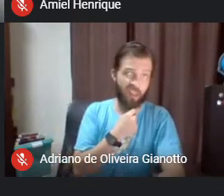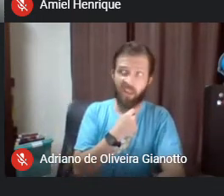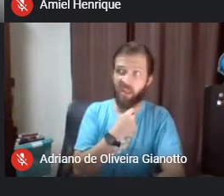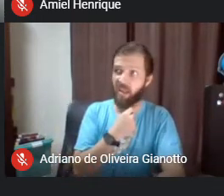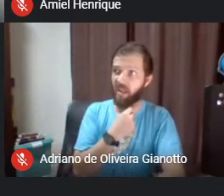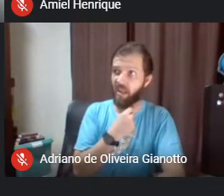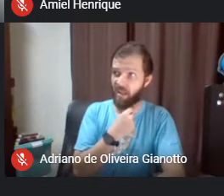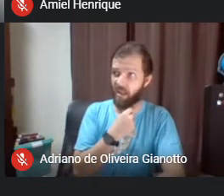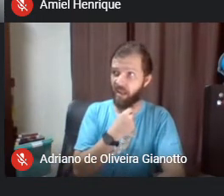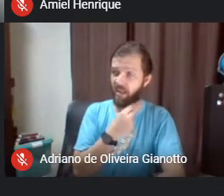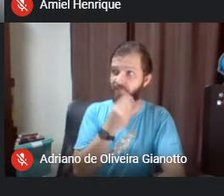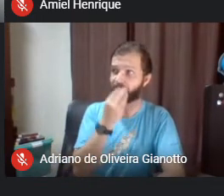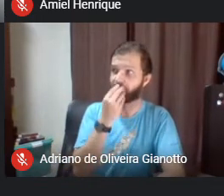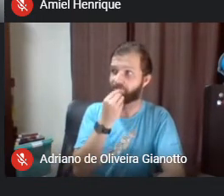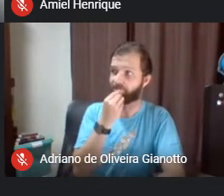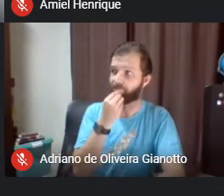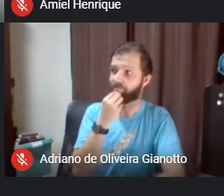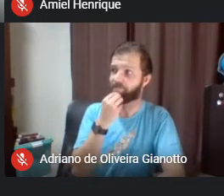falou, é?